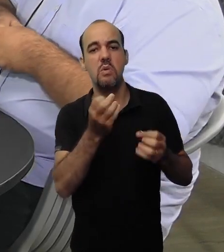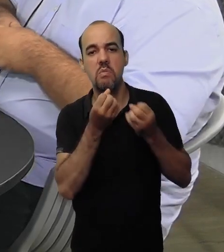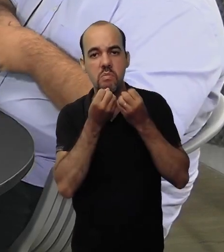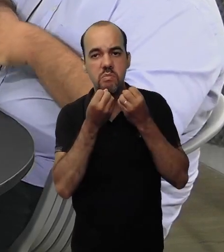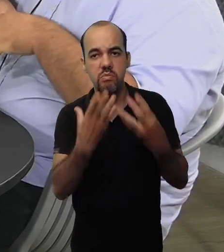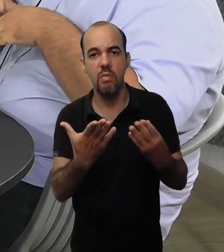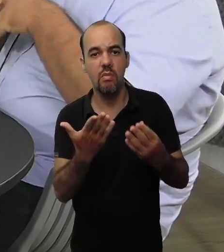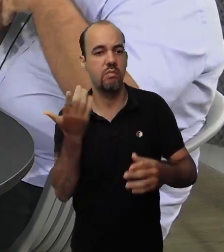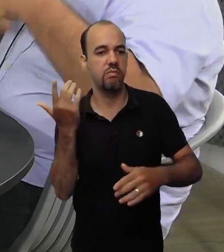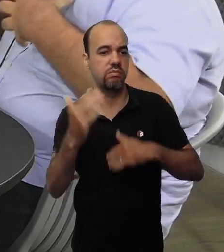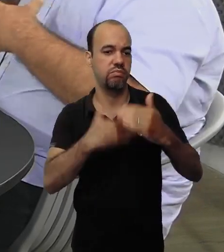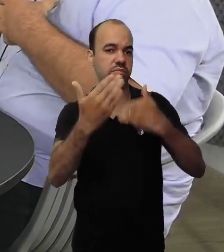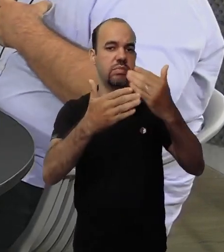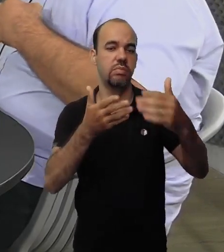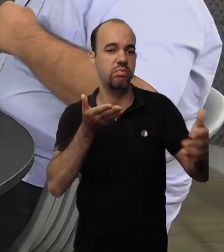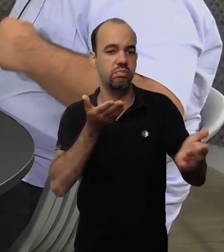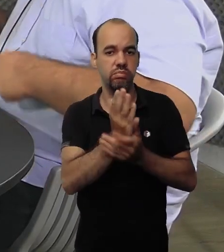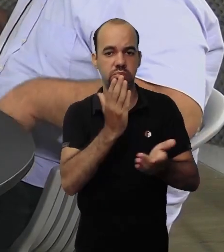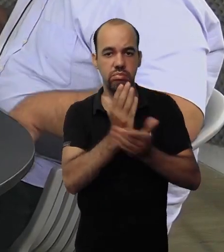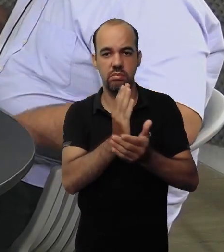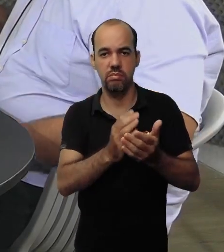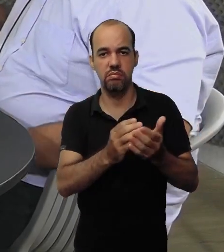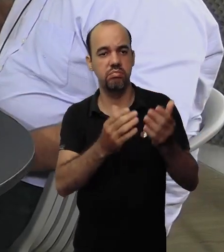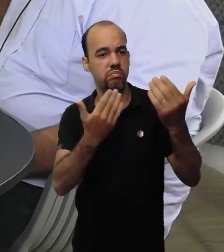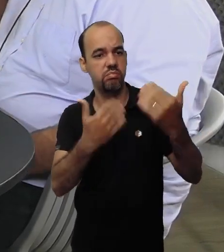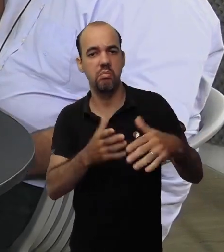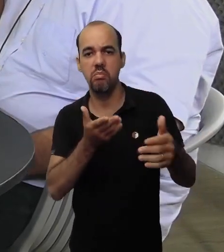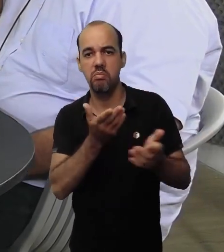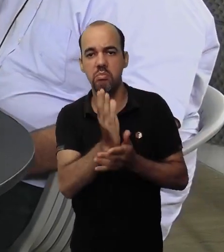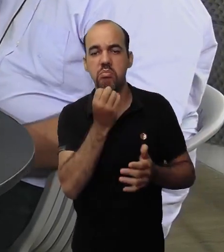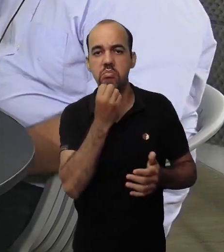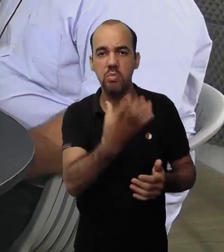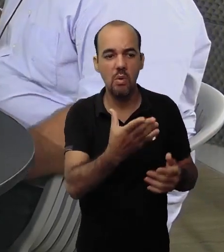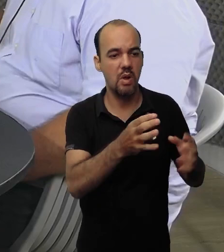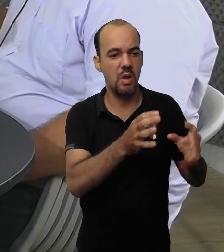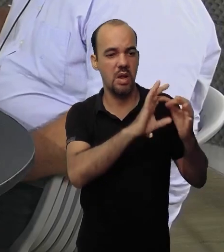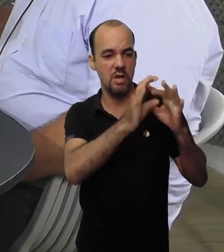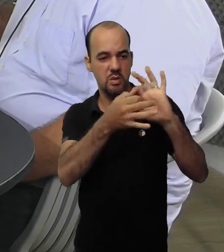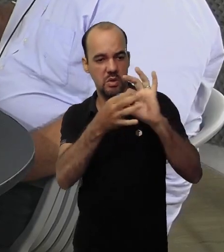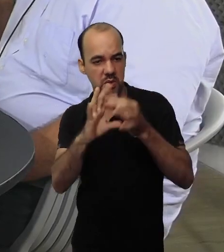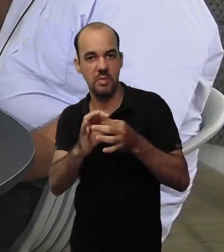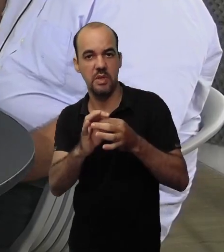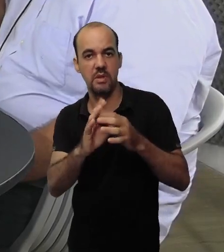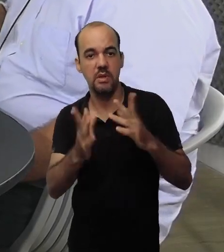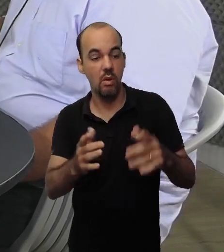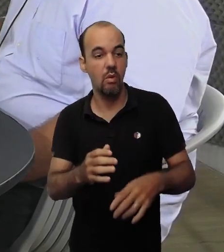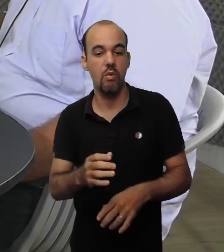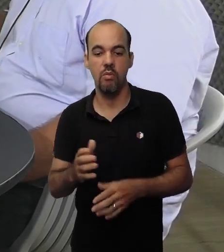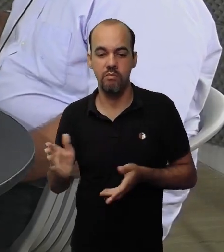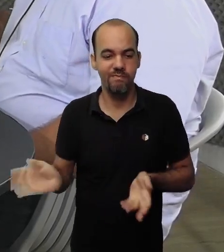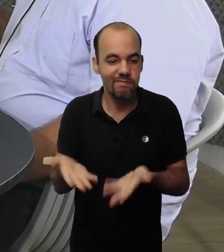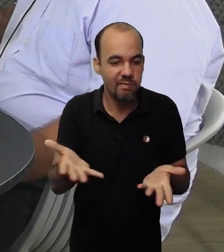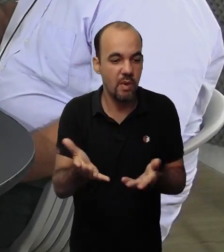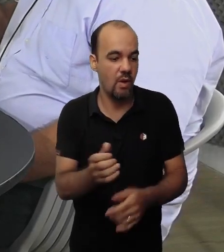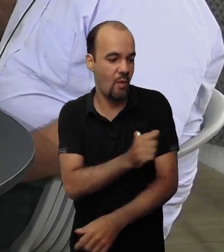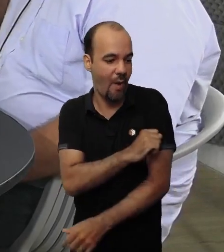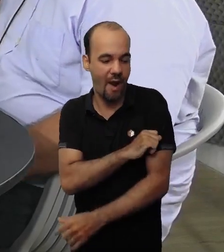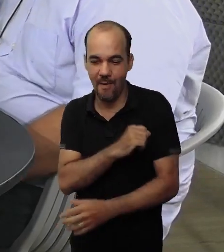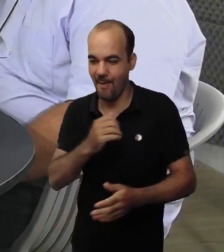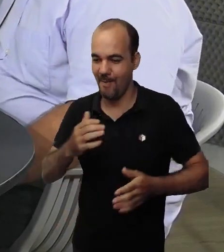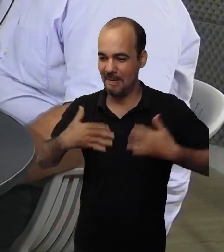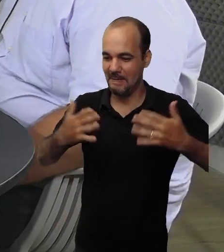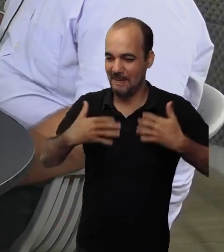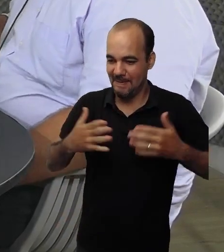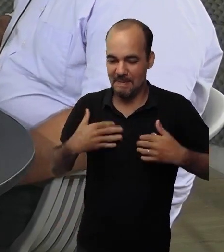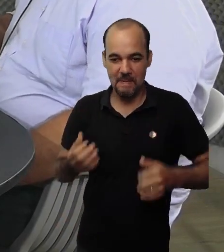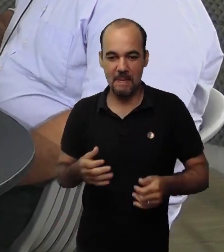das Olimpíadas vai transcender essas medalhas. Vai mexer com a estima do aluno, o aluno vai se reconhecer, né? O professor